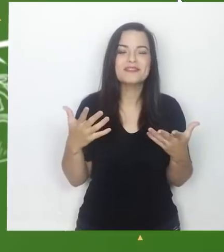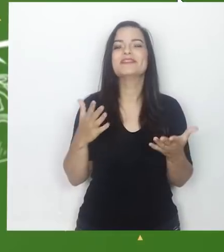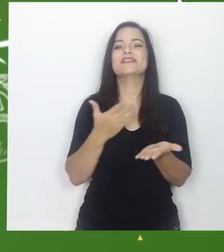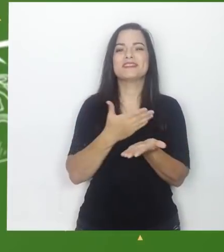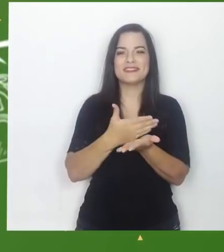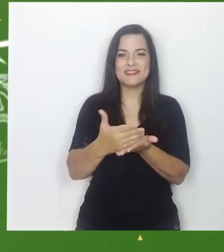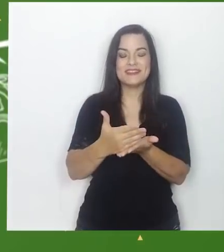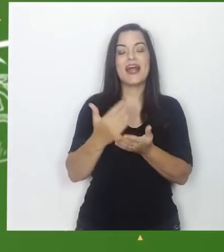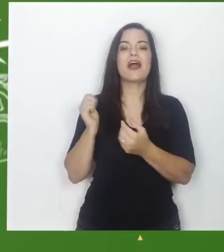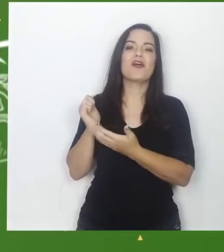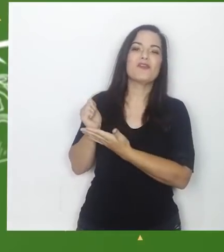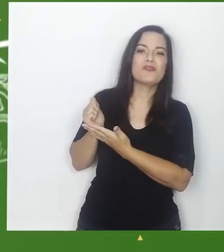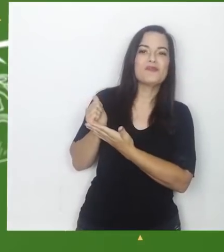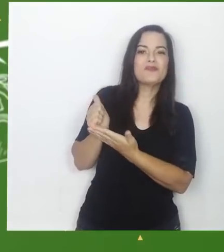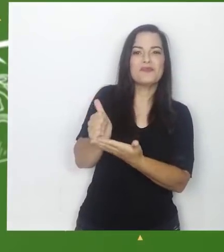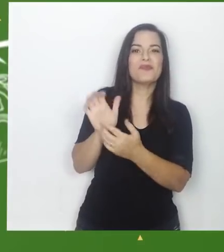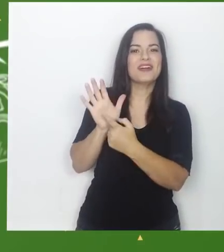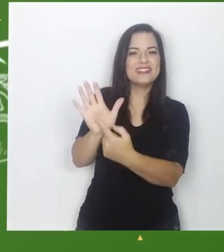trouxe algumas